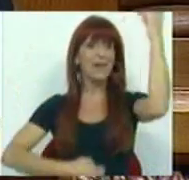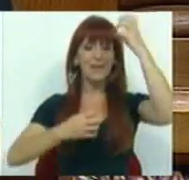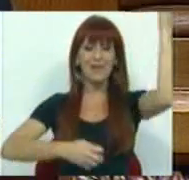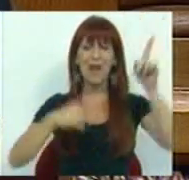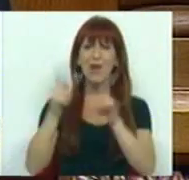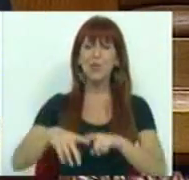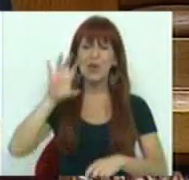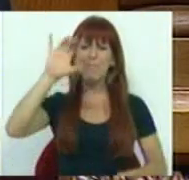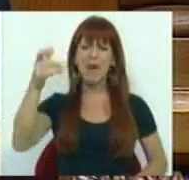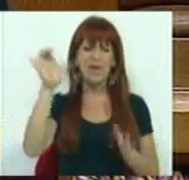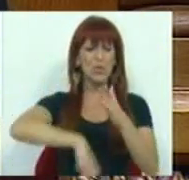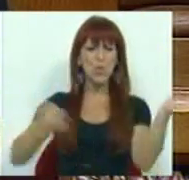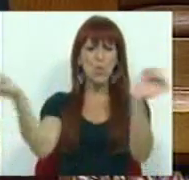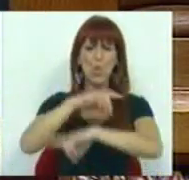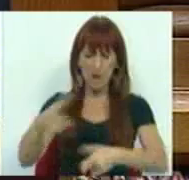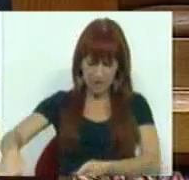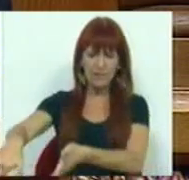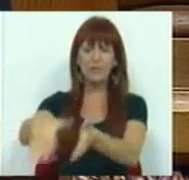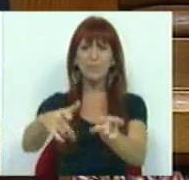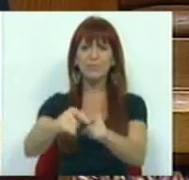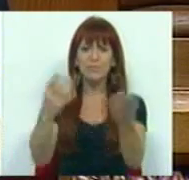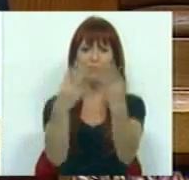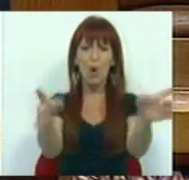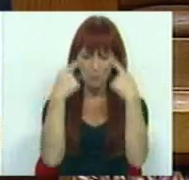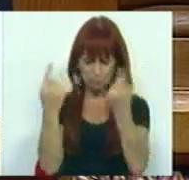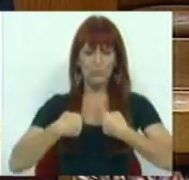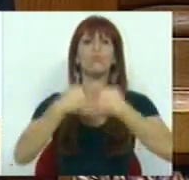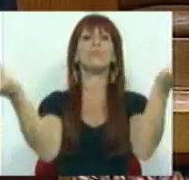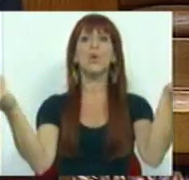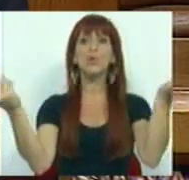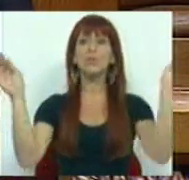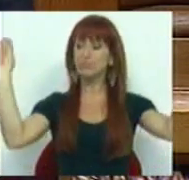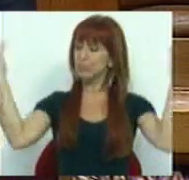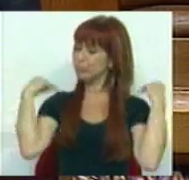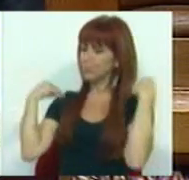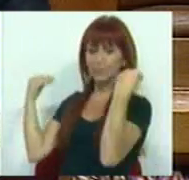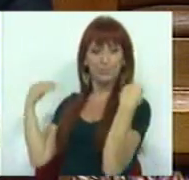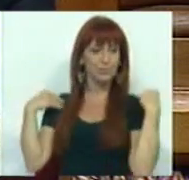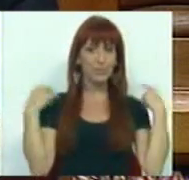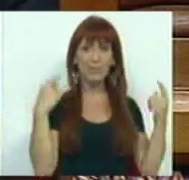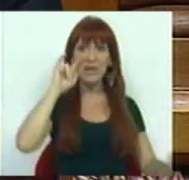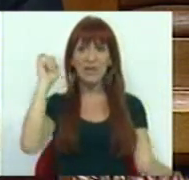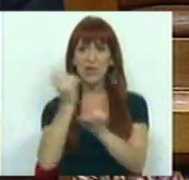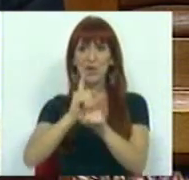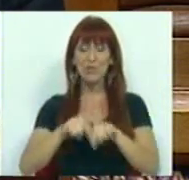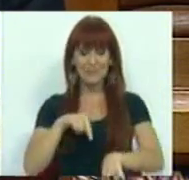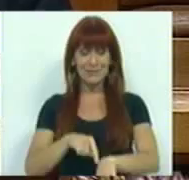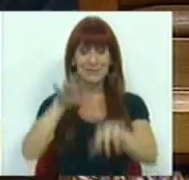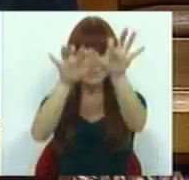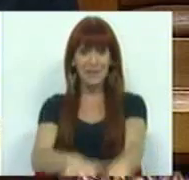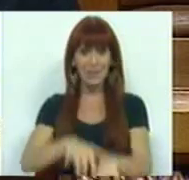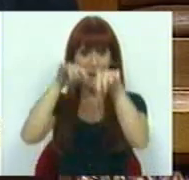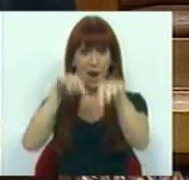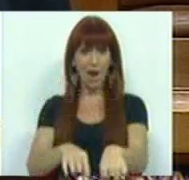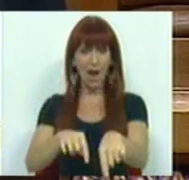"país precário saiu do armário" convoca-nos para a exigência de, neste